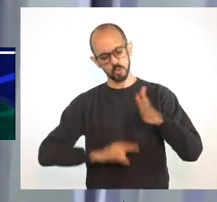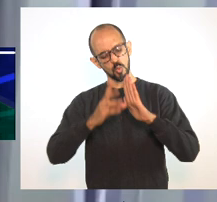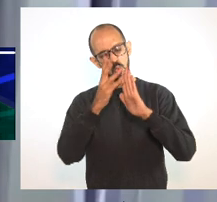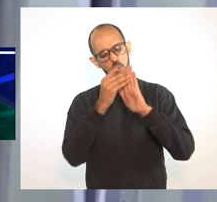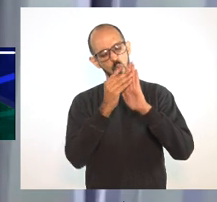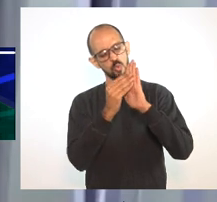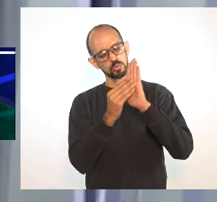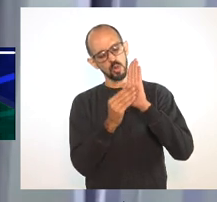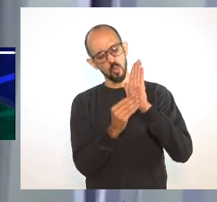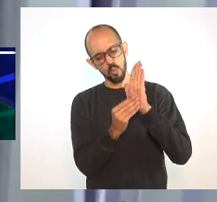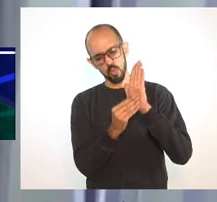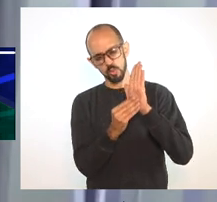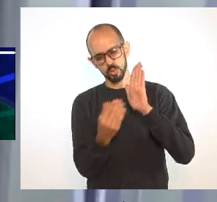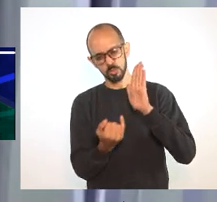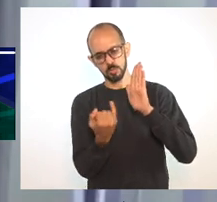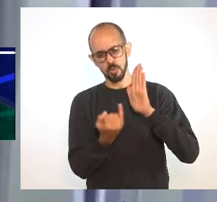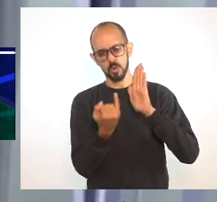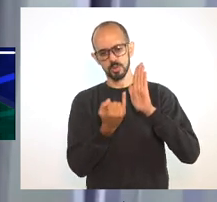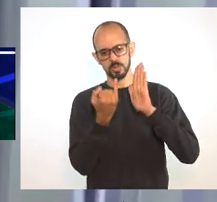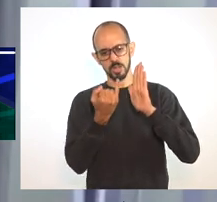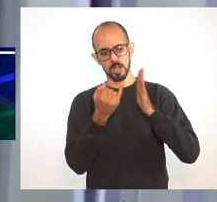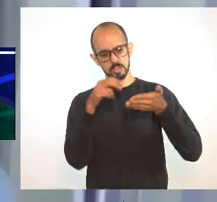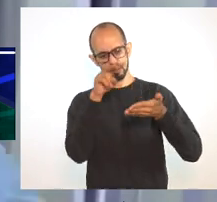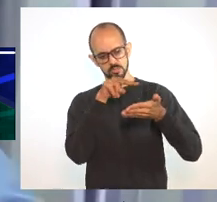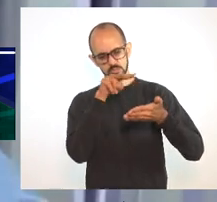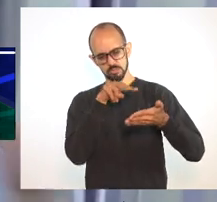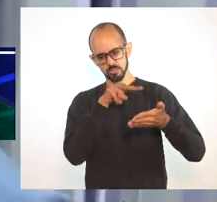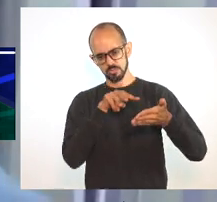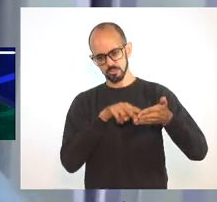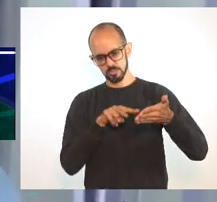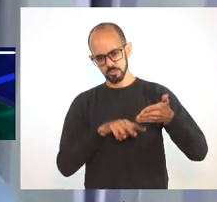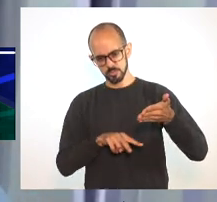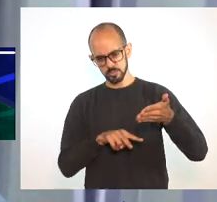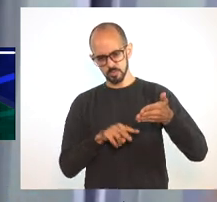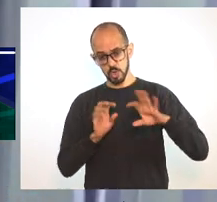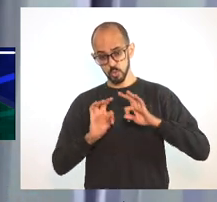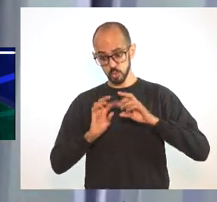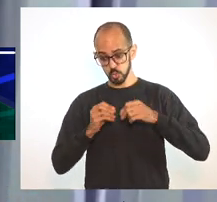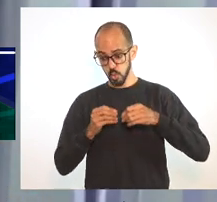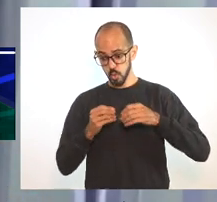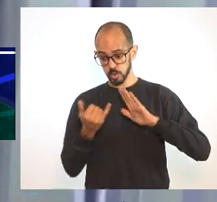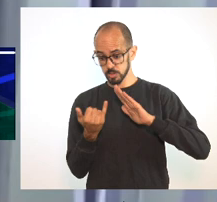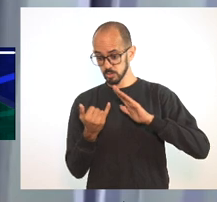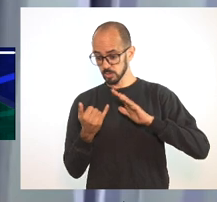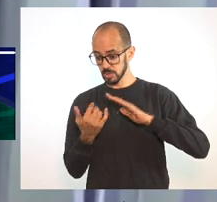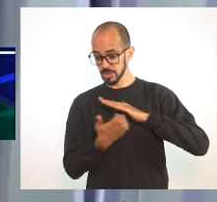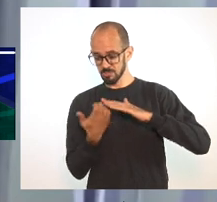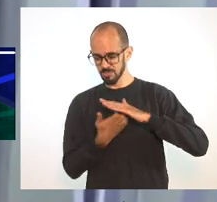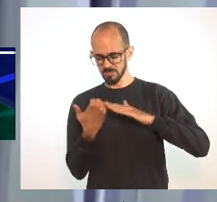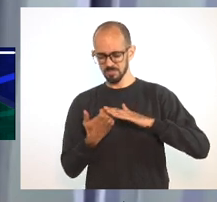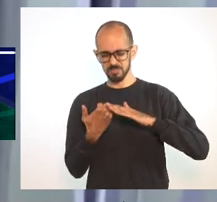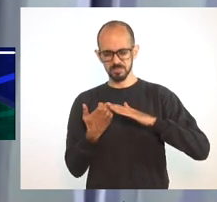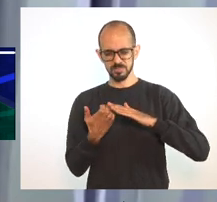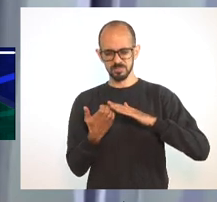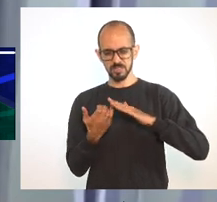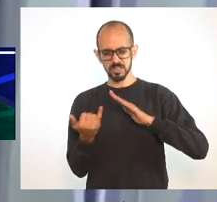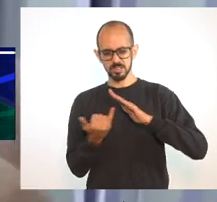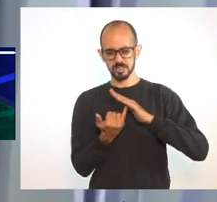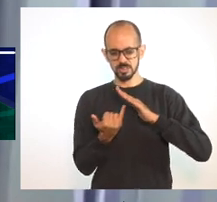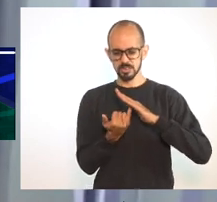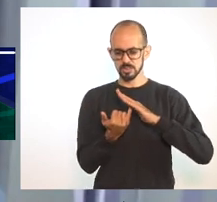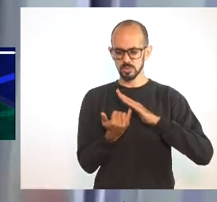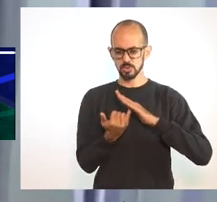que Vossa Excelência acabou de ler, todo o conjunto de entidades, de coletivos, de mandatos que o subscrevem,